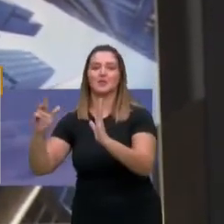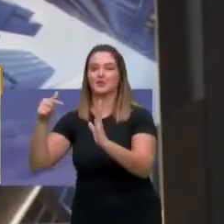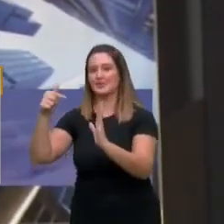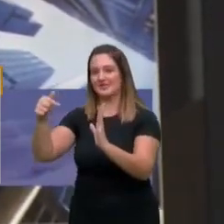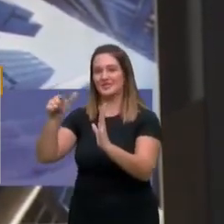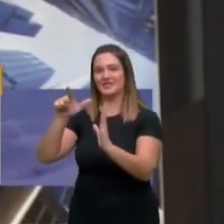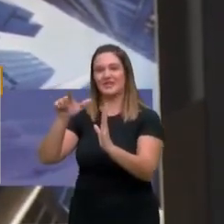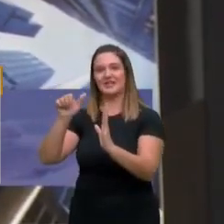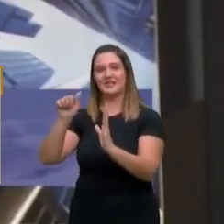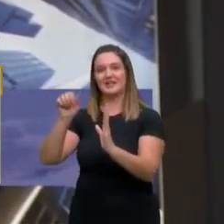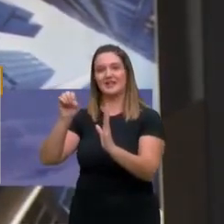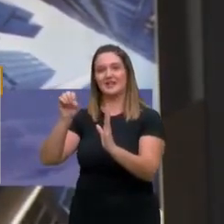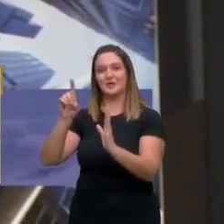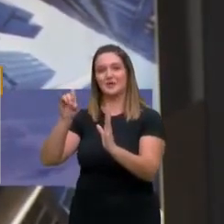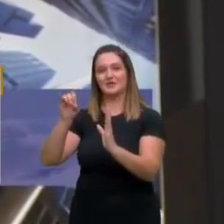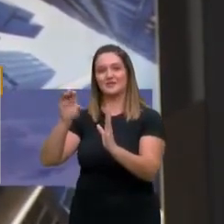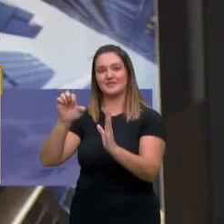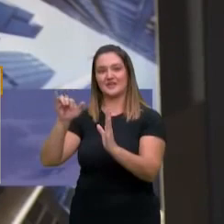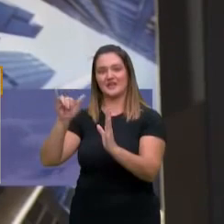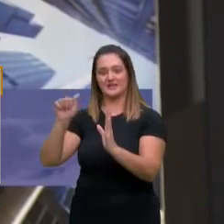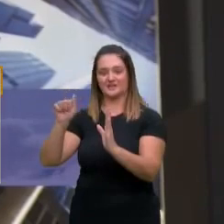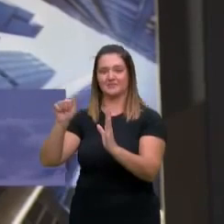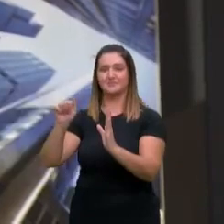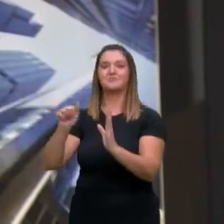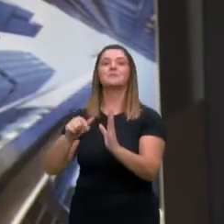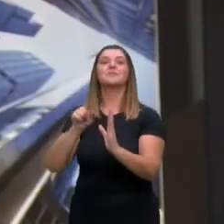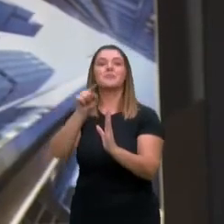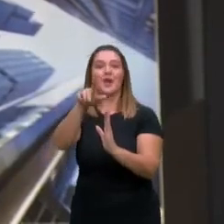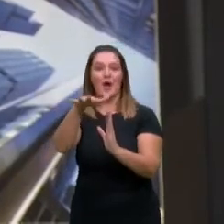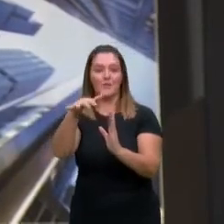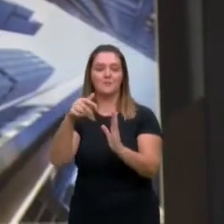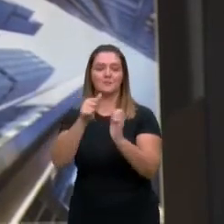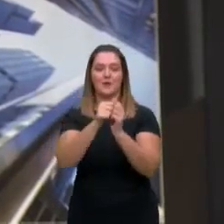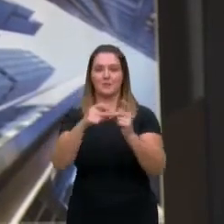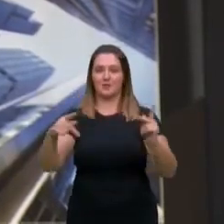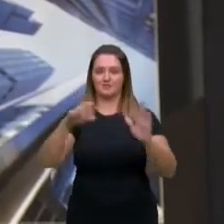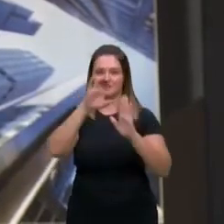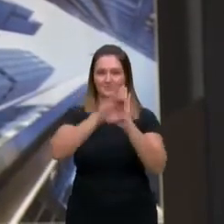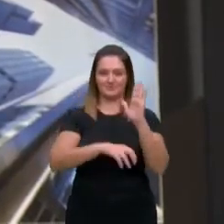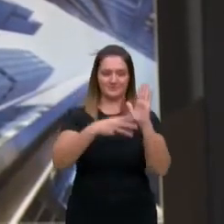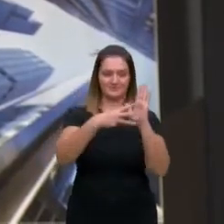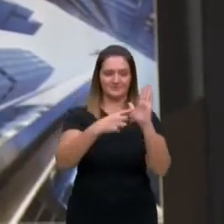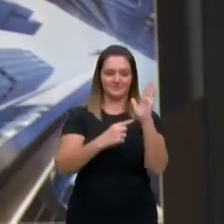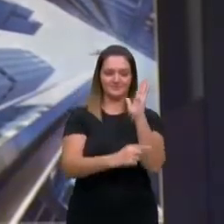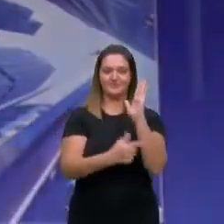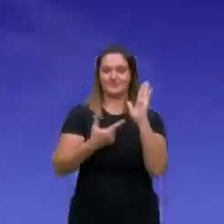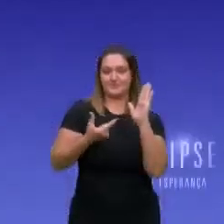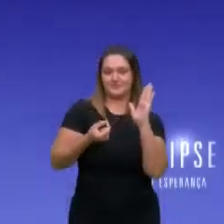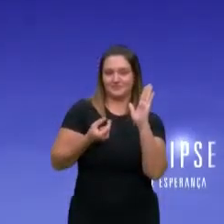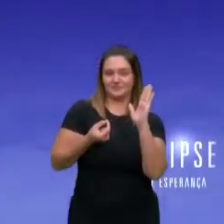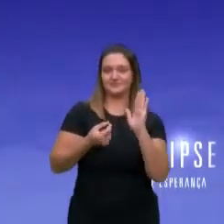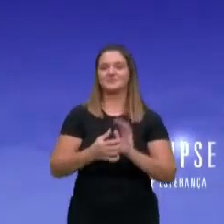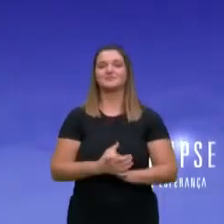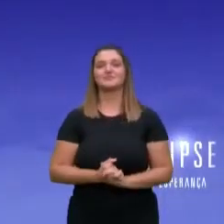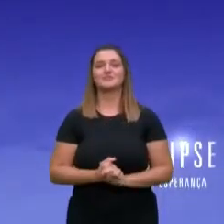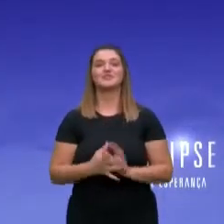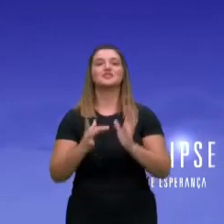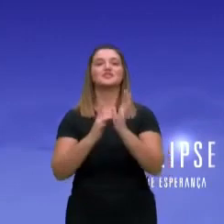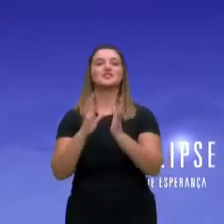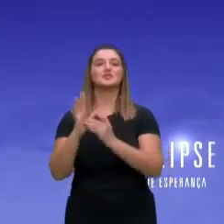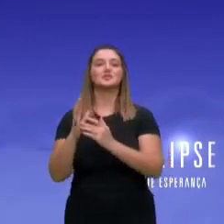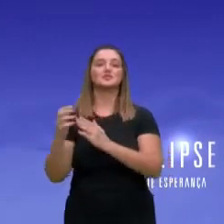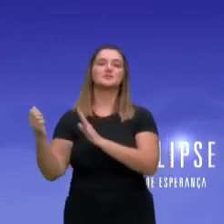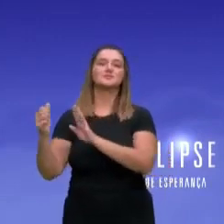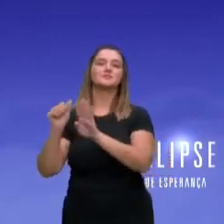Laodiceia. Escuta aí, varão. Escuta aí, irmão. Olha só, Apocalipse 3, verso 20. Eis que